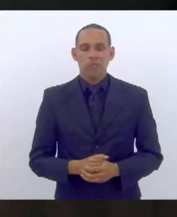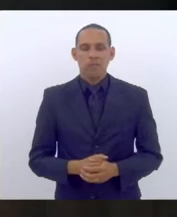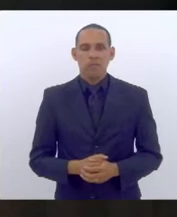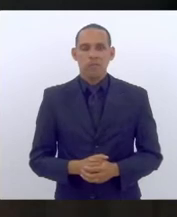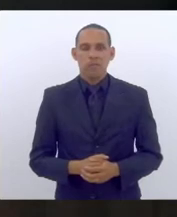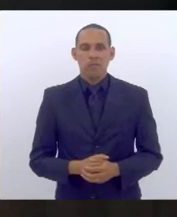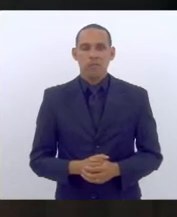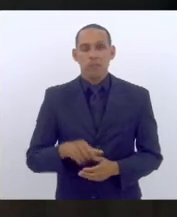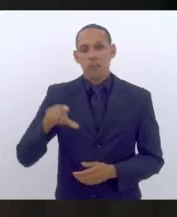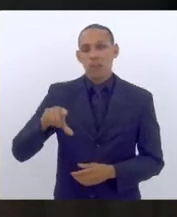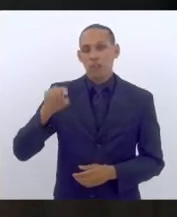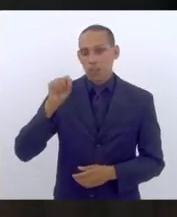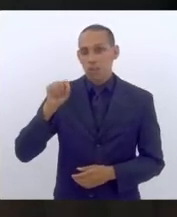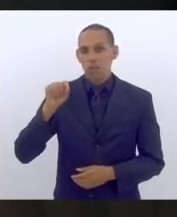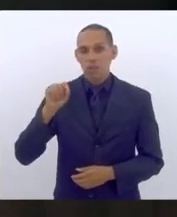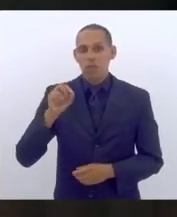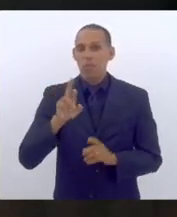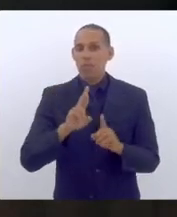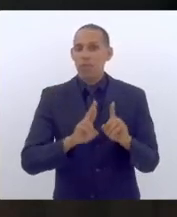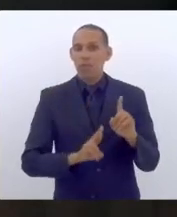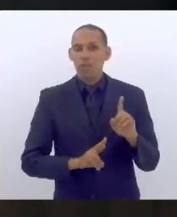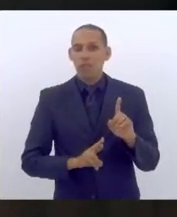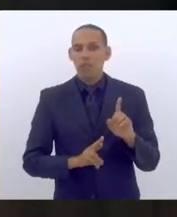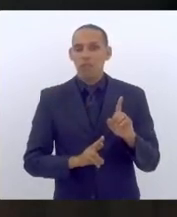presidência designa relator